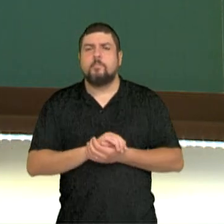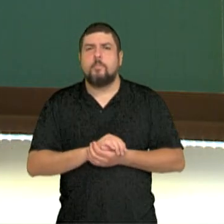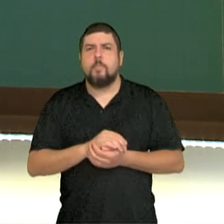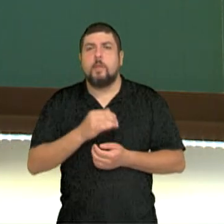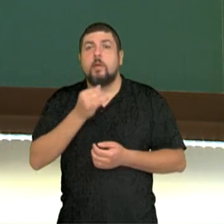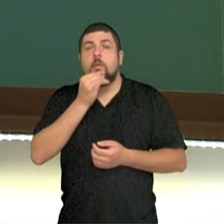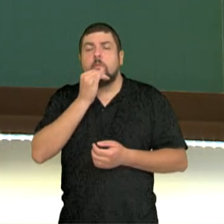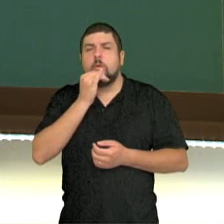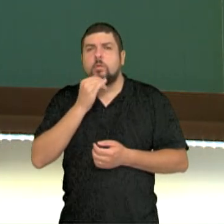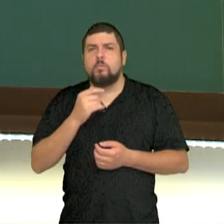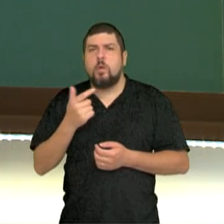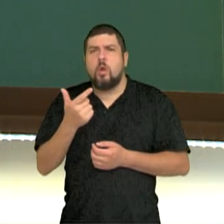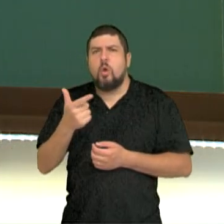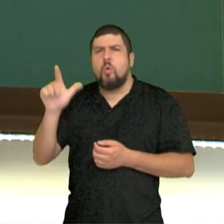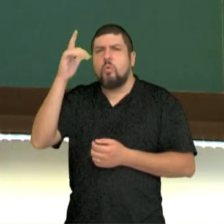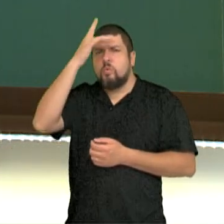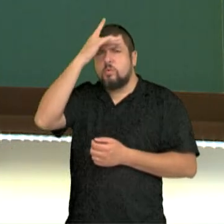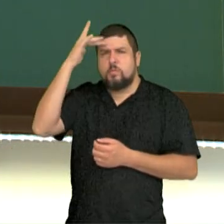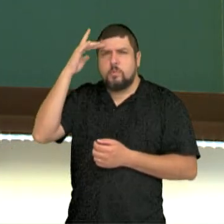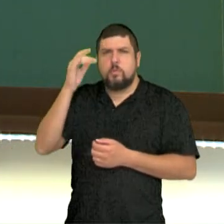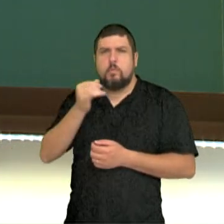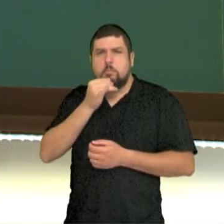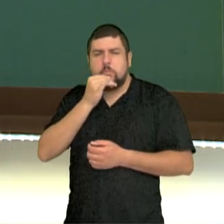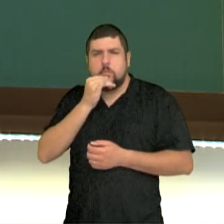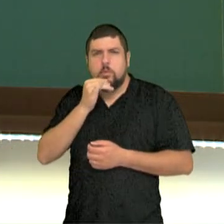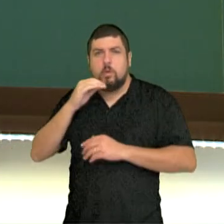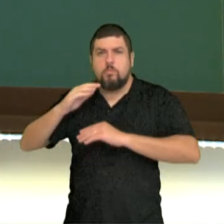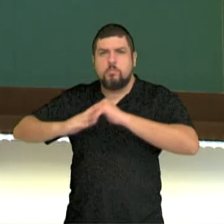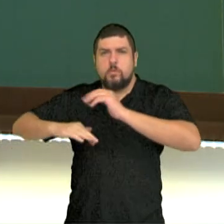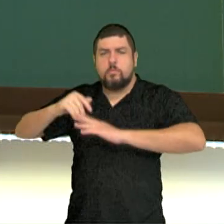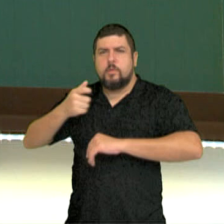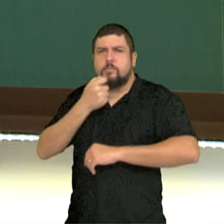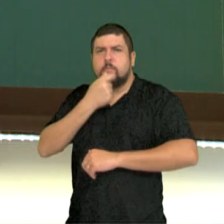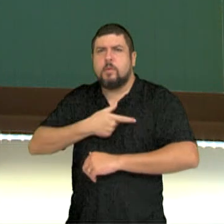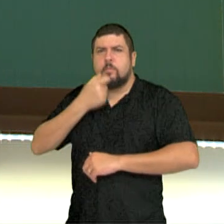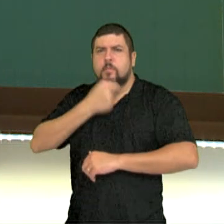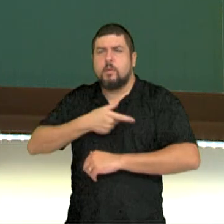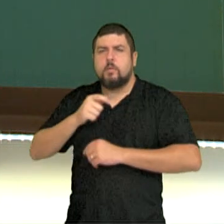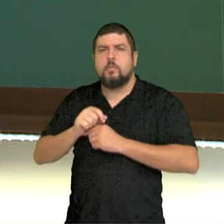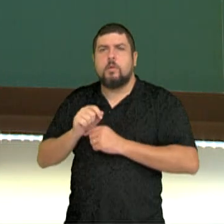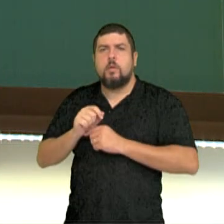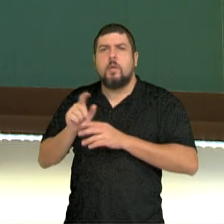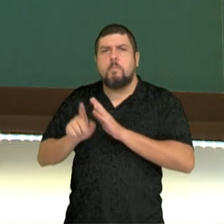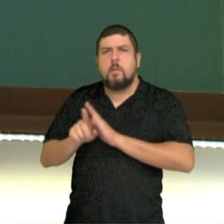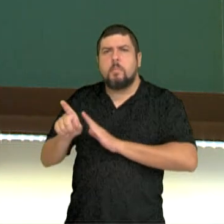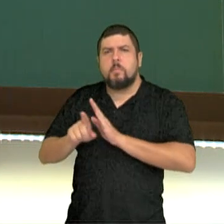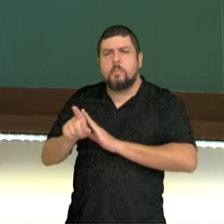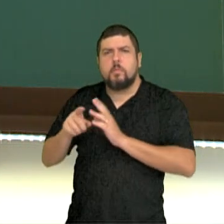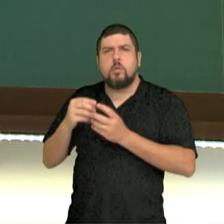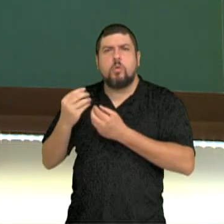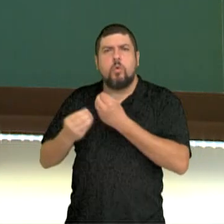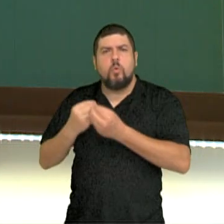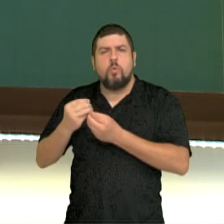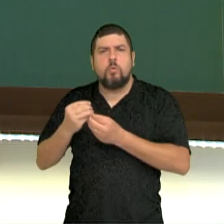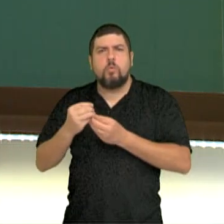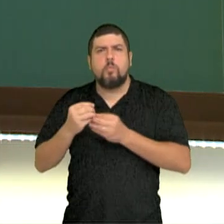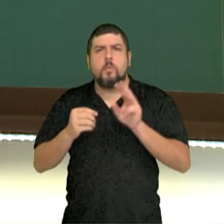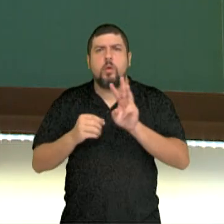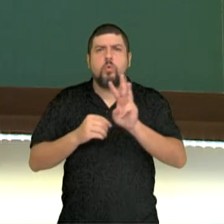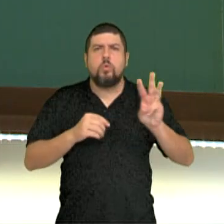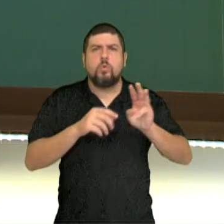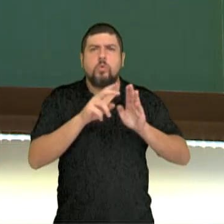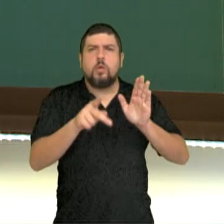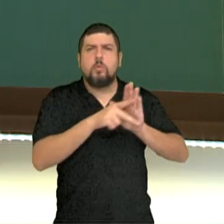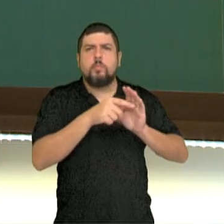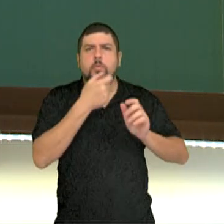uma outra pessoa sendo entrevistada, se fosse um comediante sendo entrevistado para um blog de comédia.